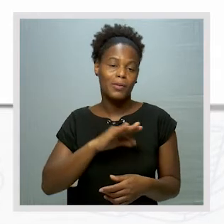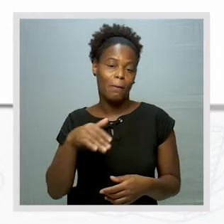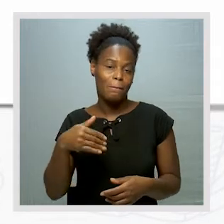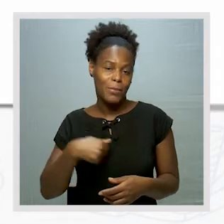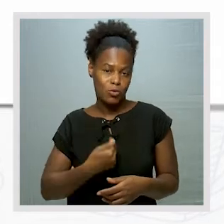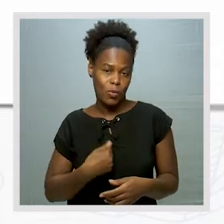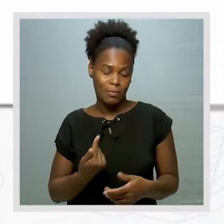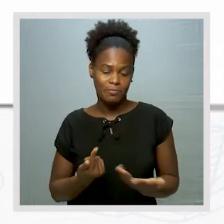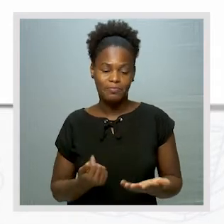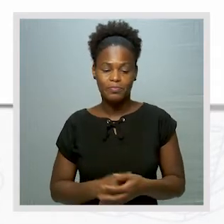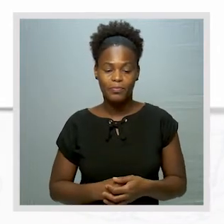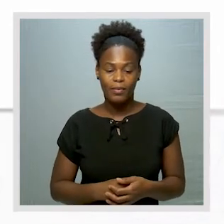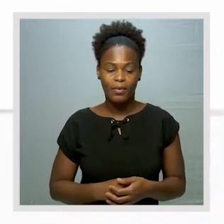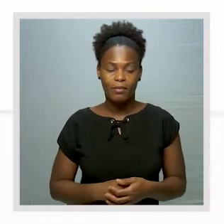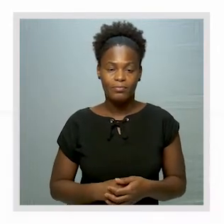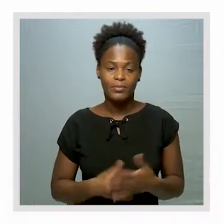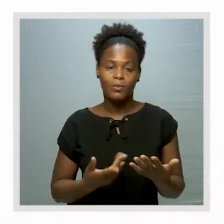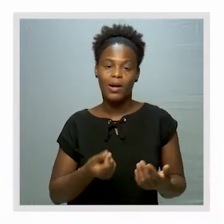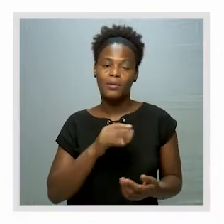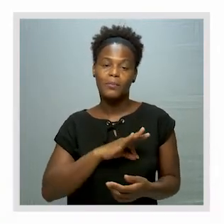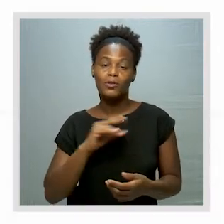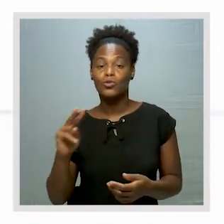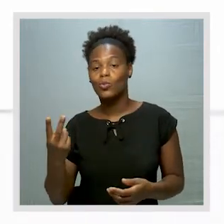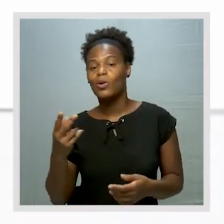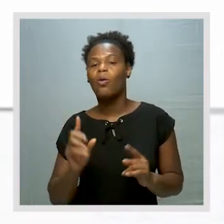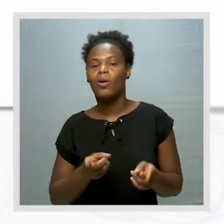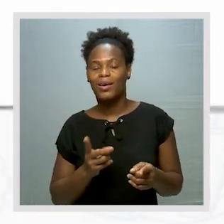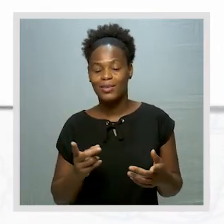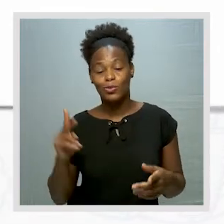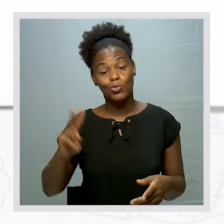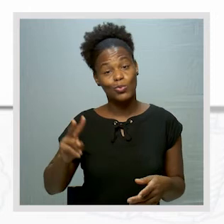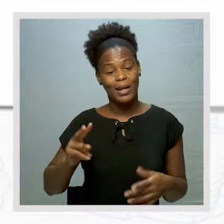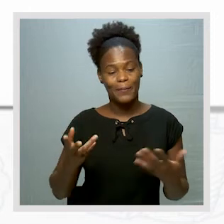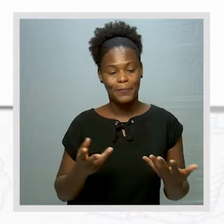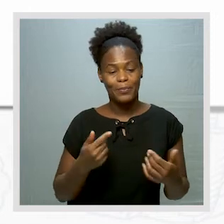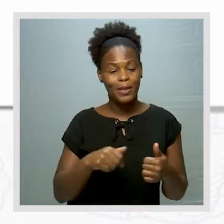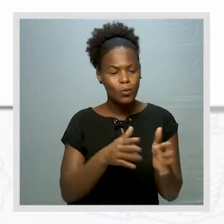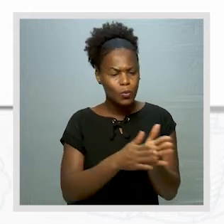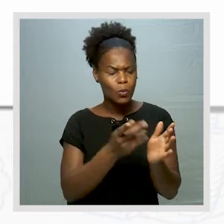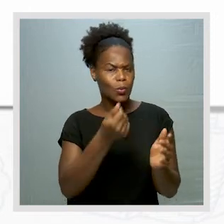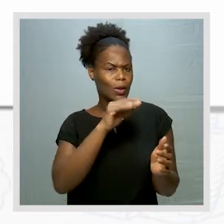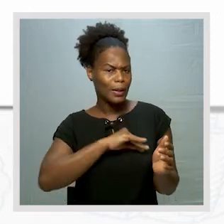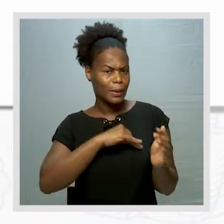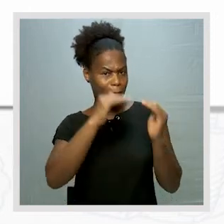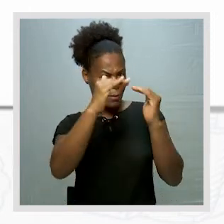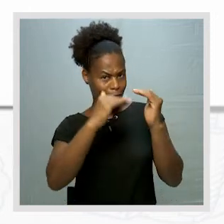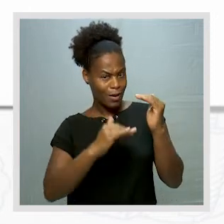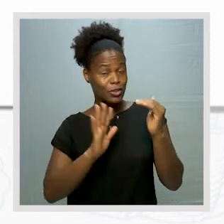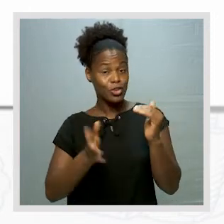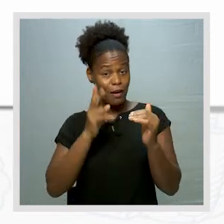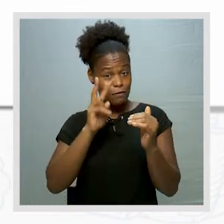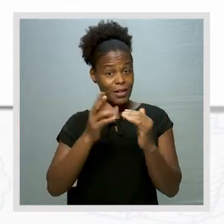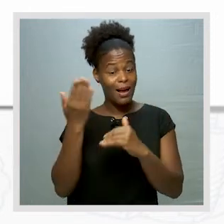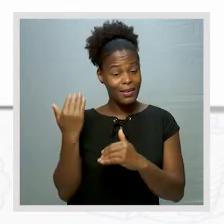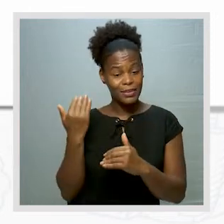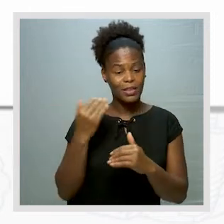pessoal. Vamos ver, então, o que é o rendimento secundário. Aqui temos todos os rendimentos, apesar de nós já tínhamos